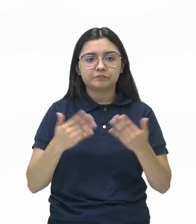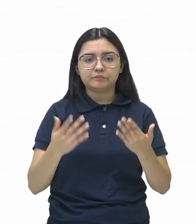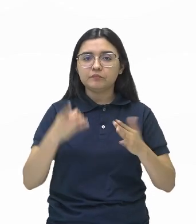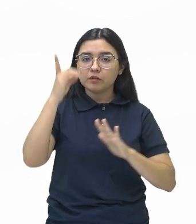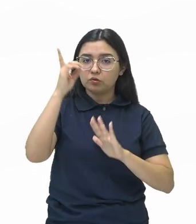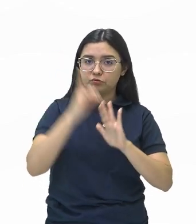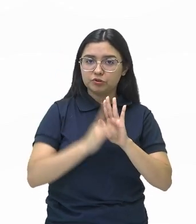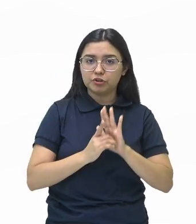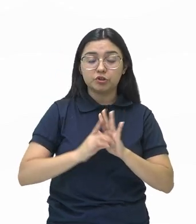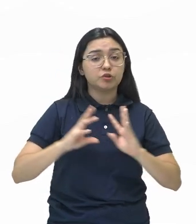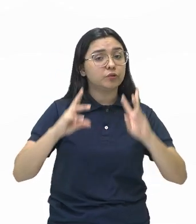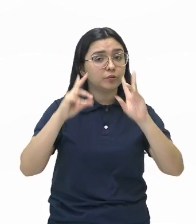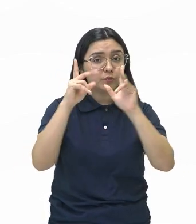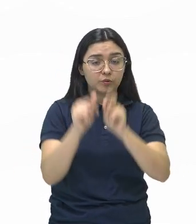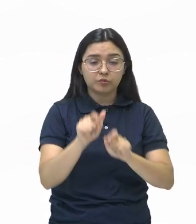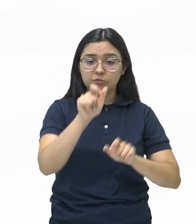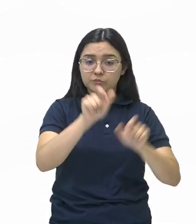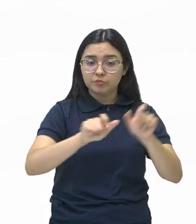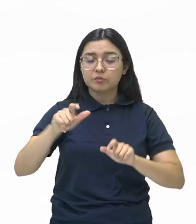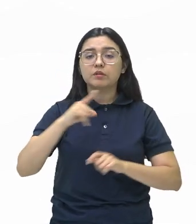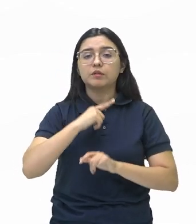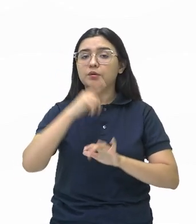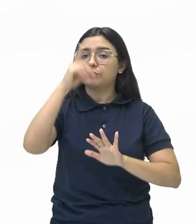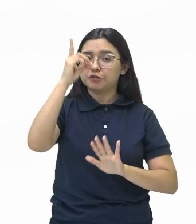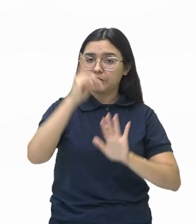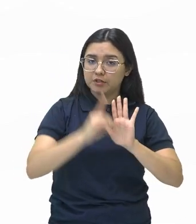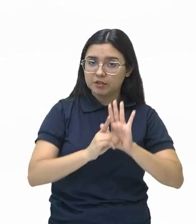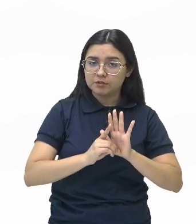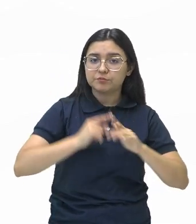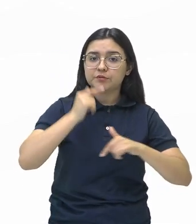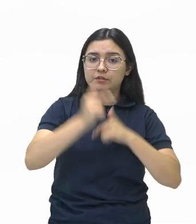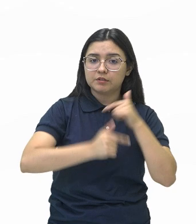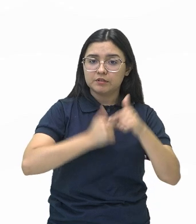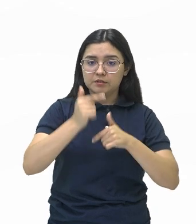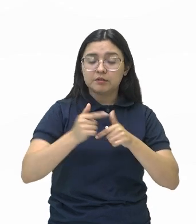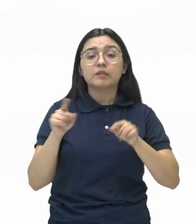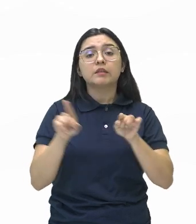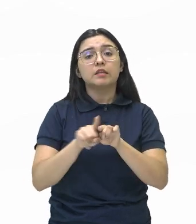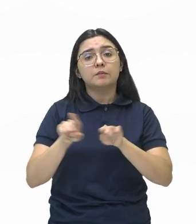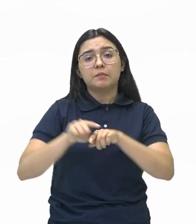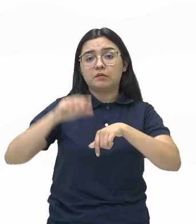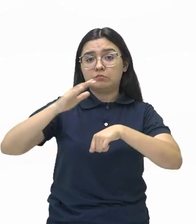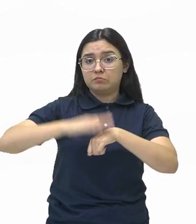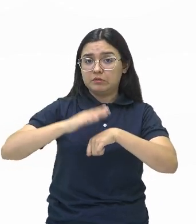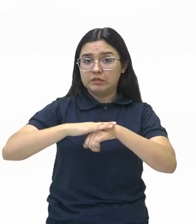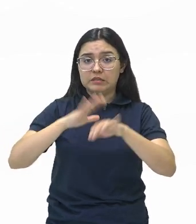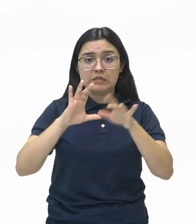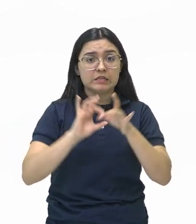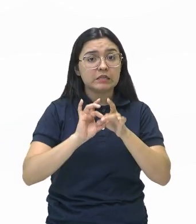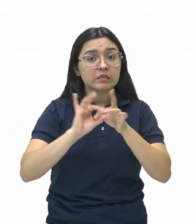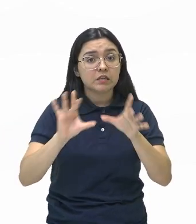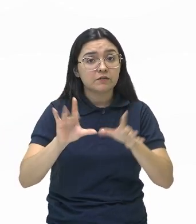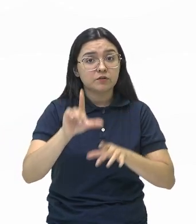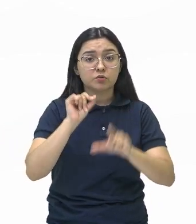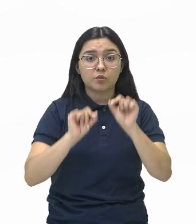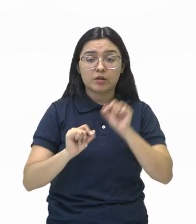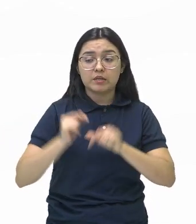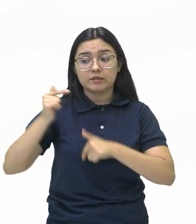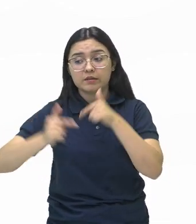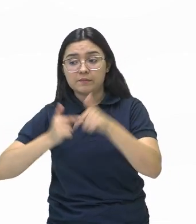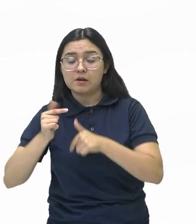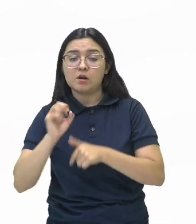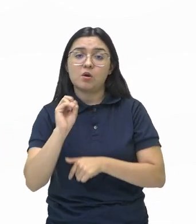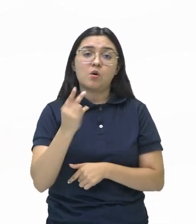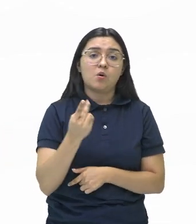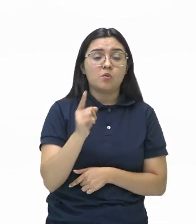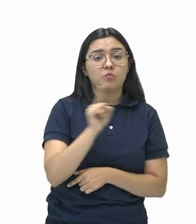de todos, todo mundo tem o direito ao trabalho, né? É uma livre escolha, você que escolhe, né? Dependendo